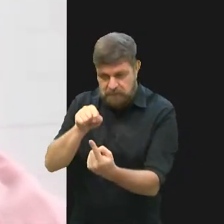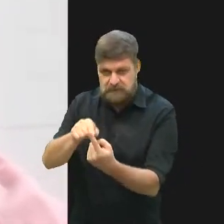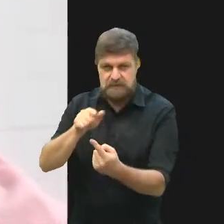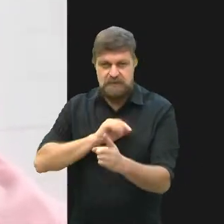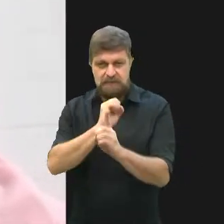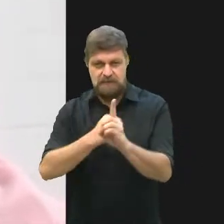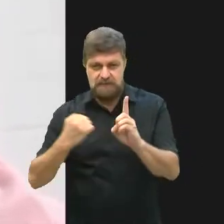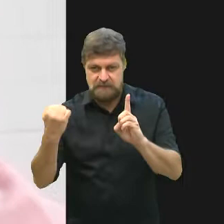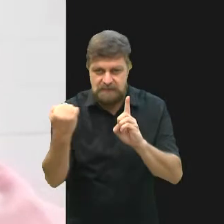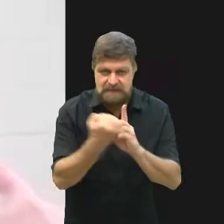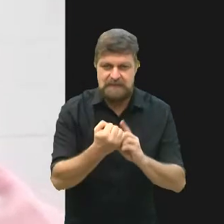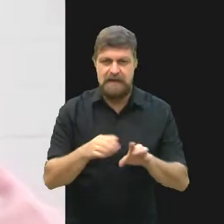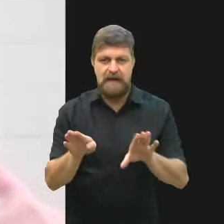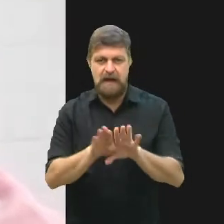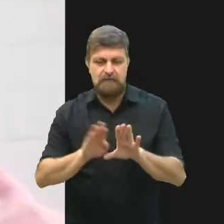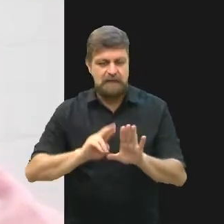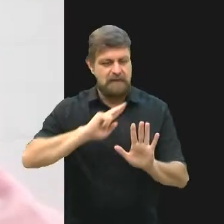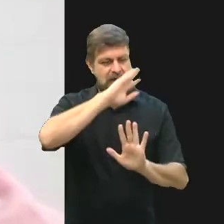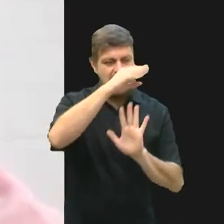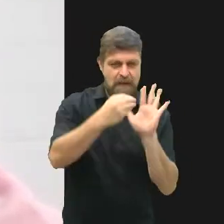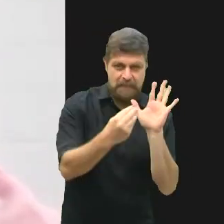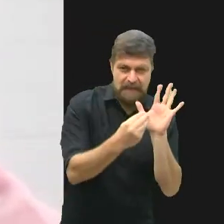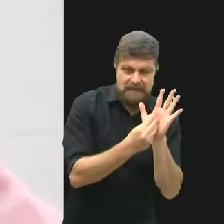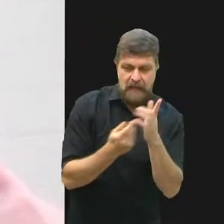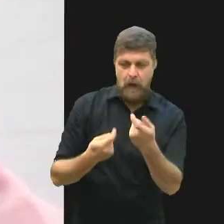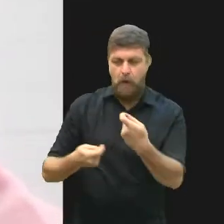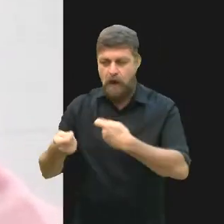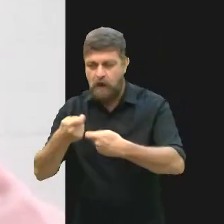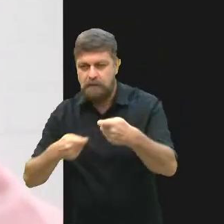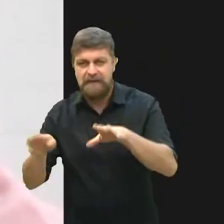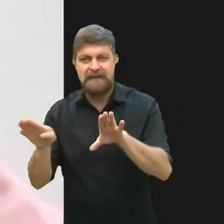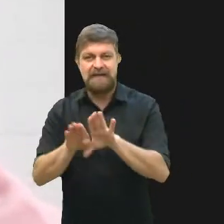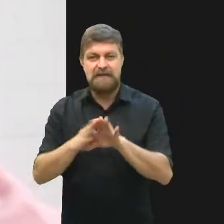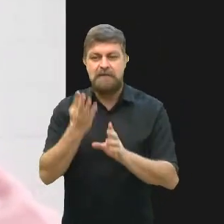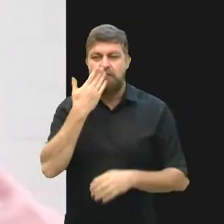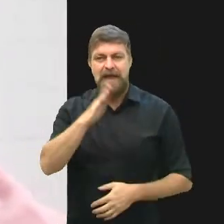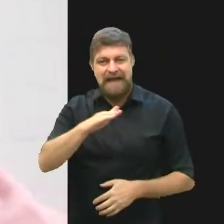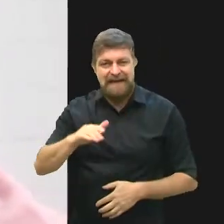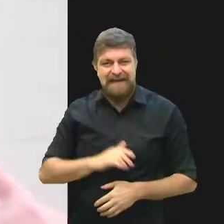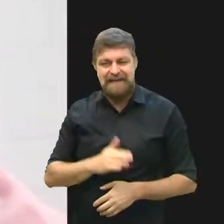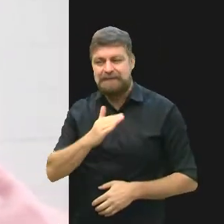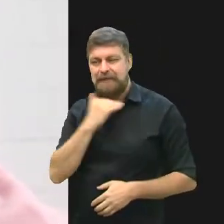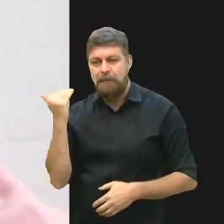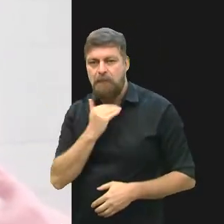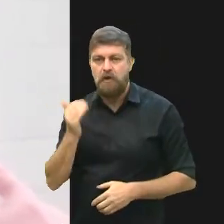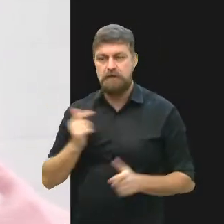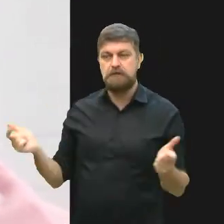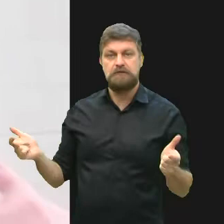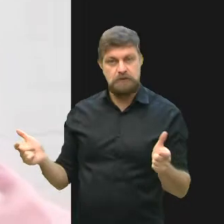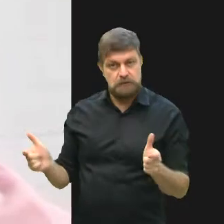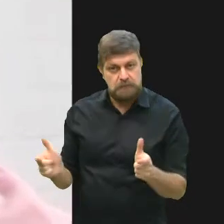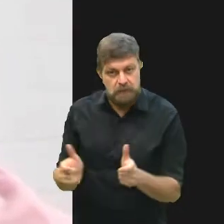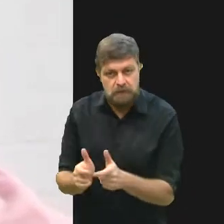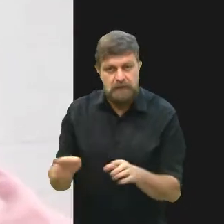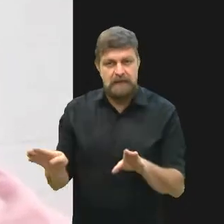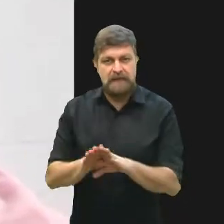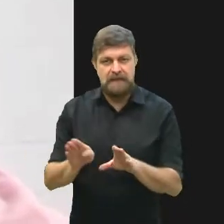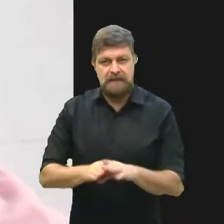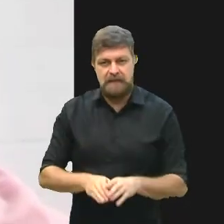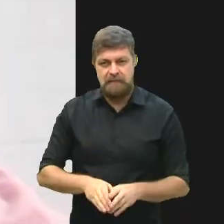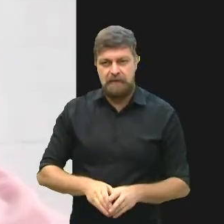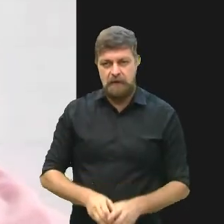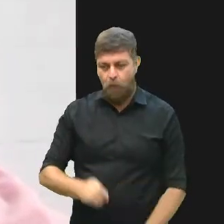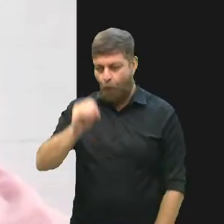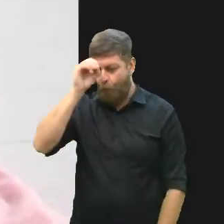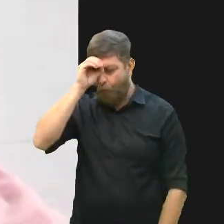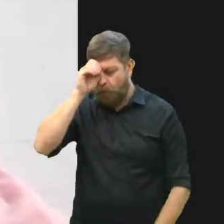área social, ambiental, econômica, diminuição da mortalidade infantil, né, a eliminação do analfabetismo,